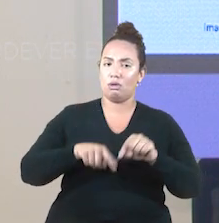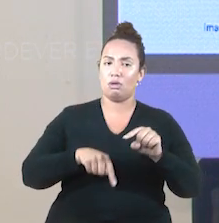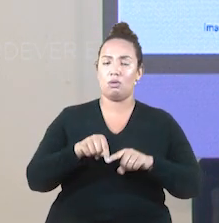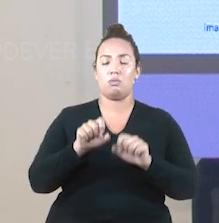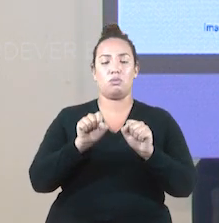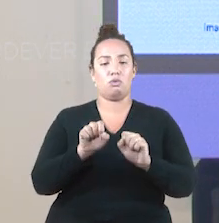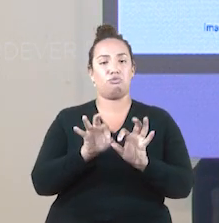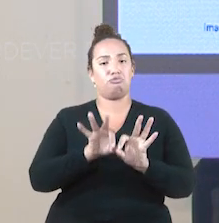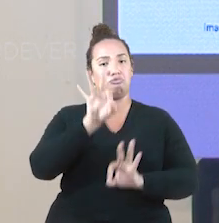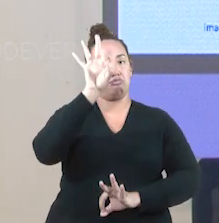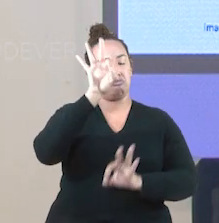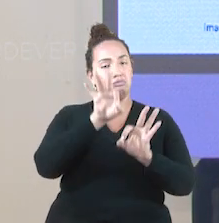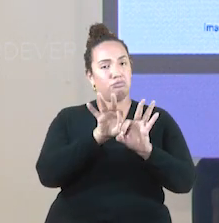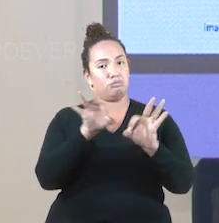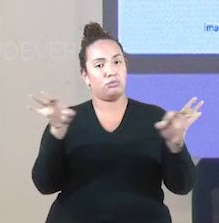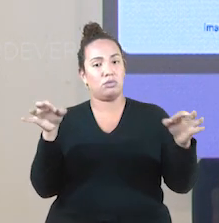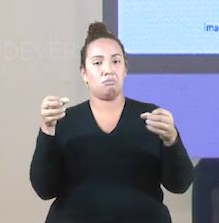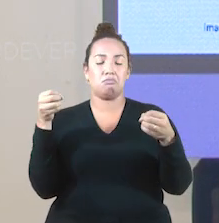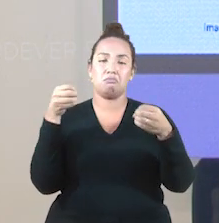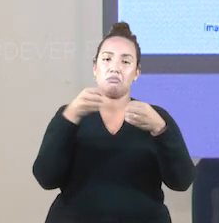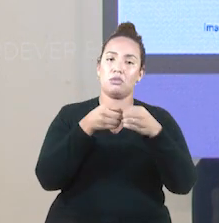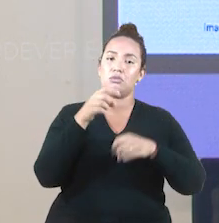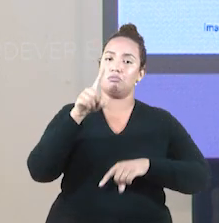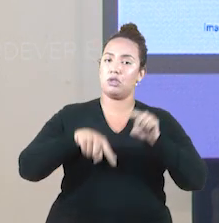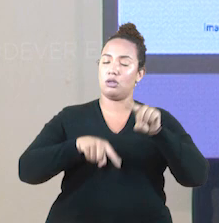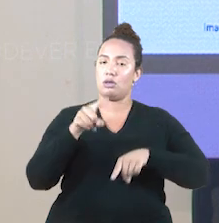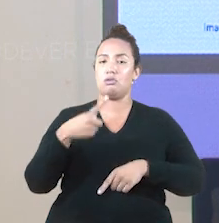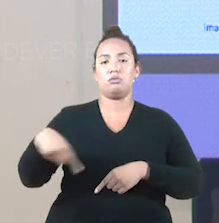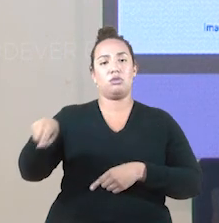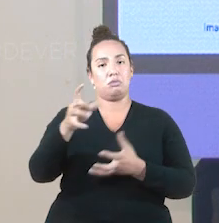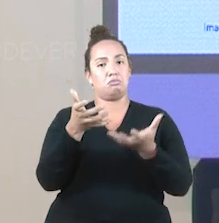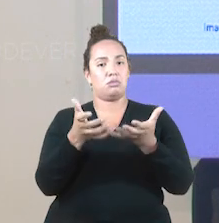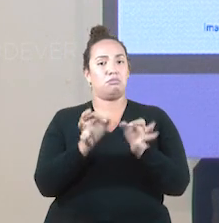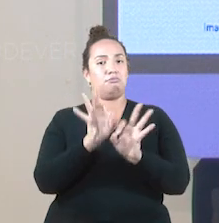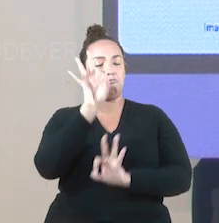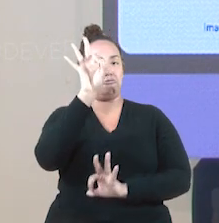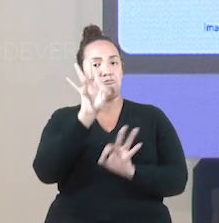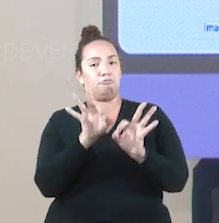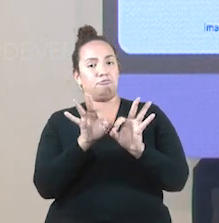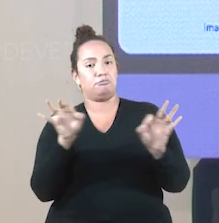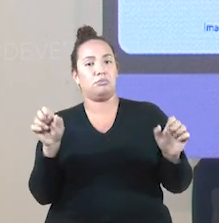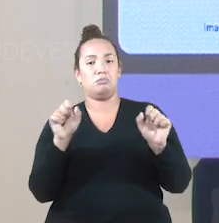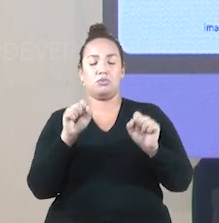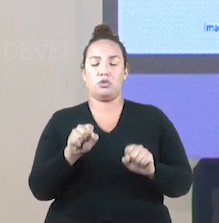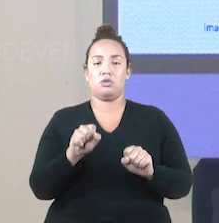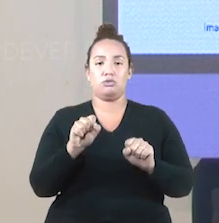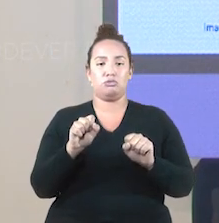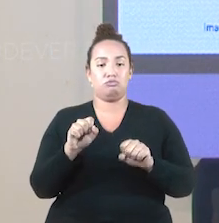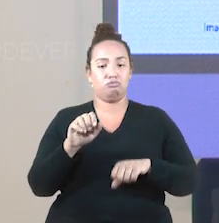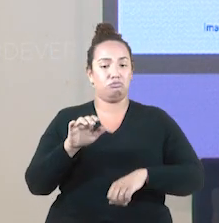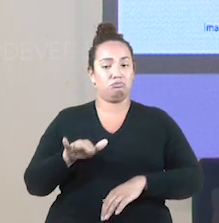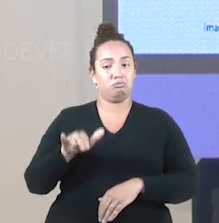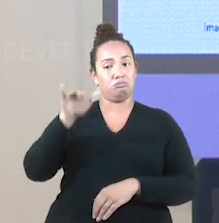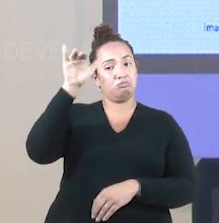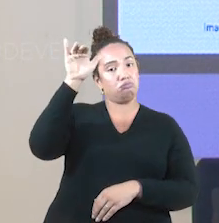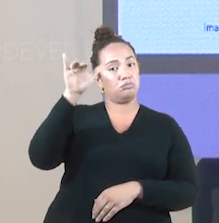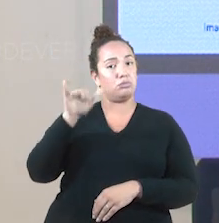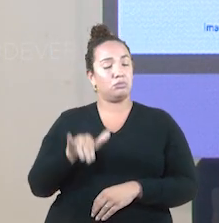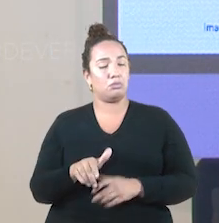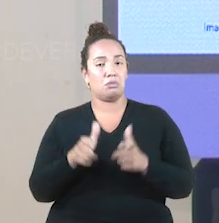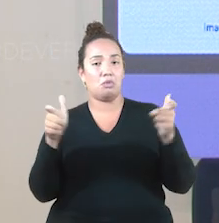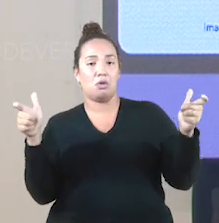um comprimento mais próximo ao tamanho do objeto que queremos medir, seja do seu tamanho ou